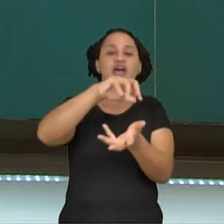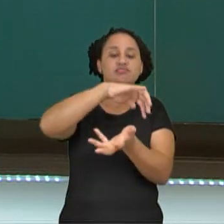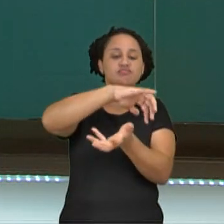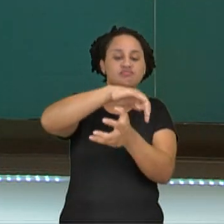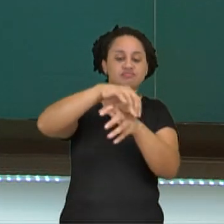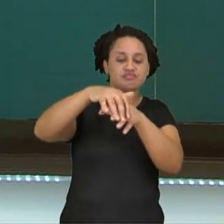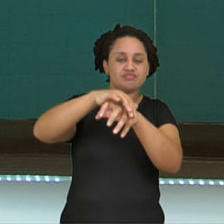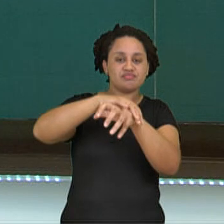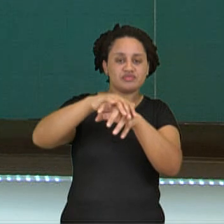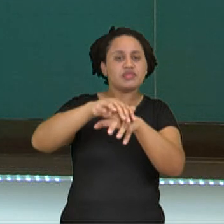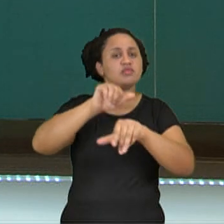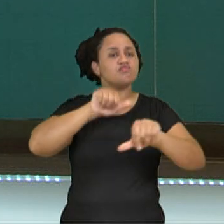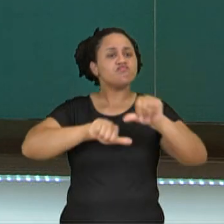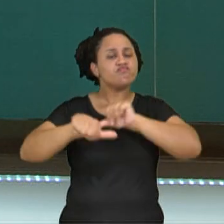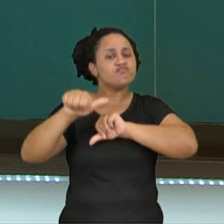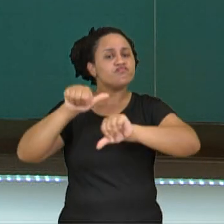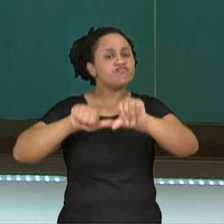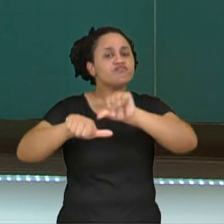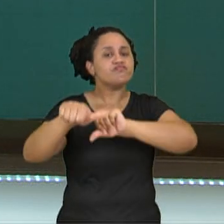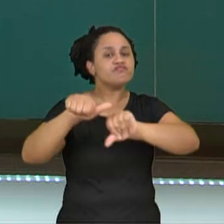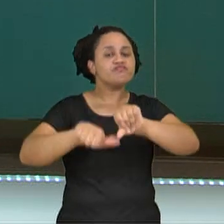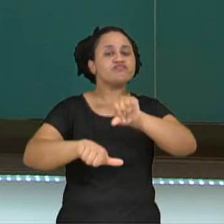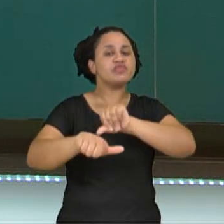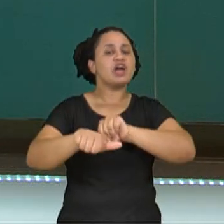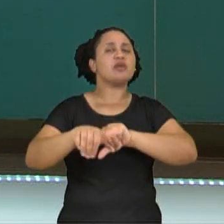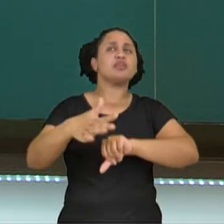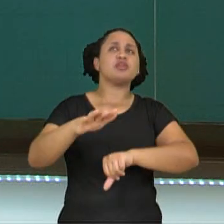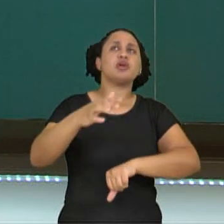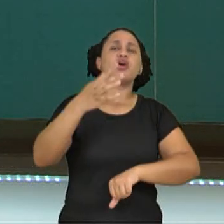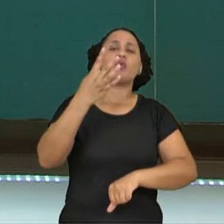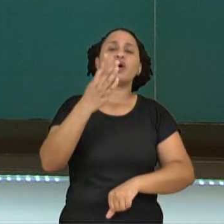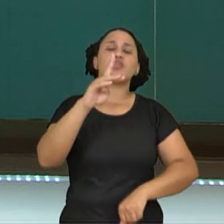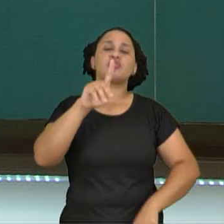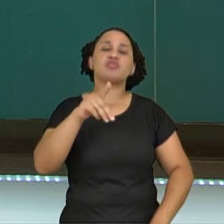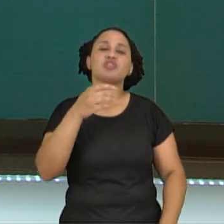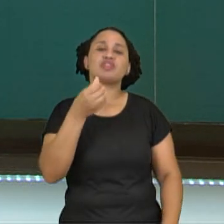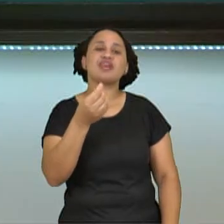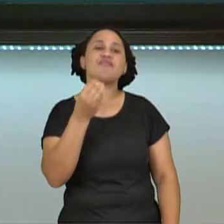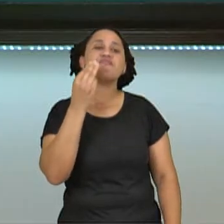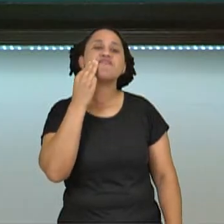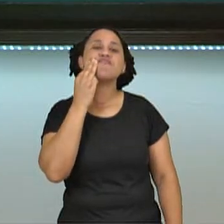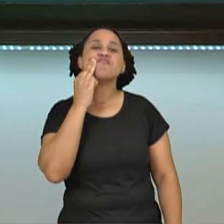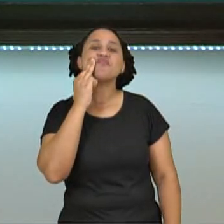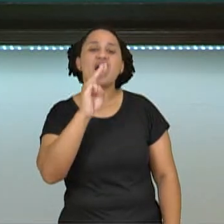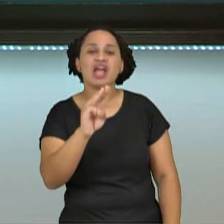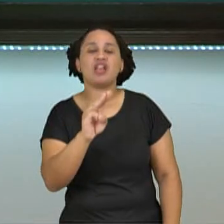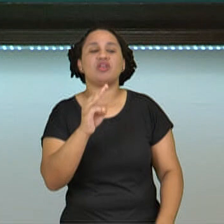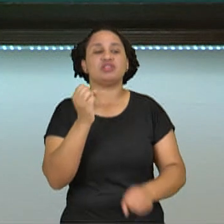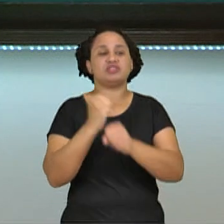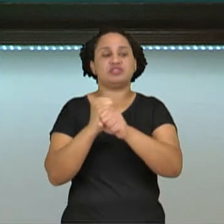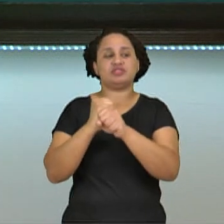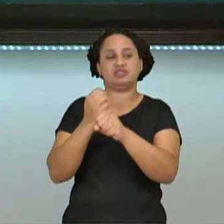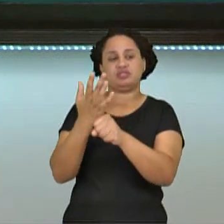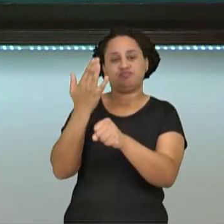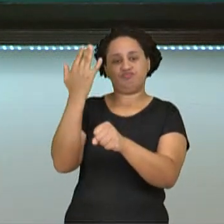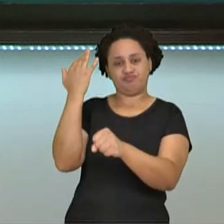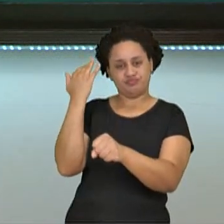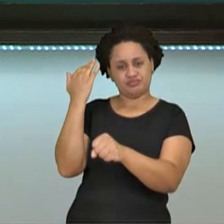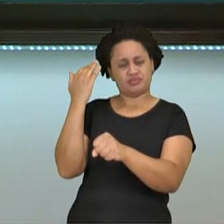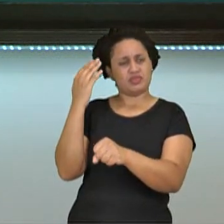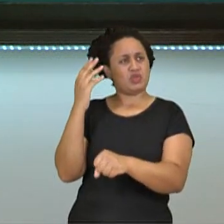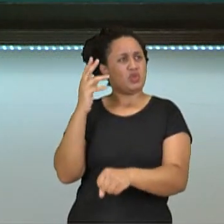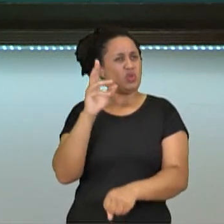continuamente, desde a sua formação há cerca de 4,6 bilhões de anos. Nossa, Fabiano, como o